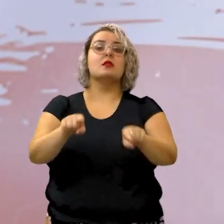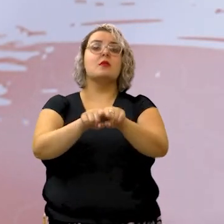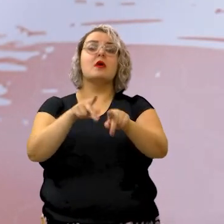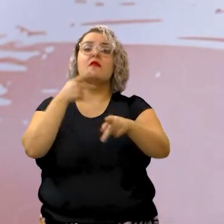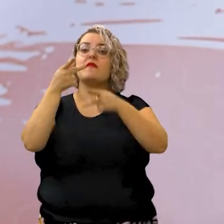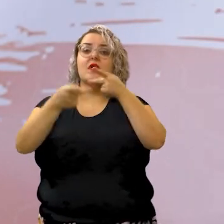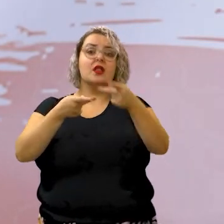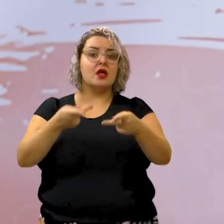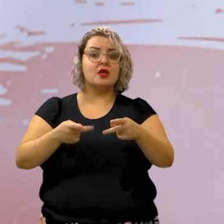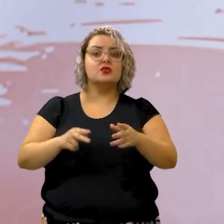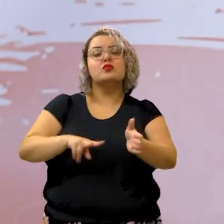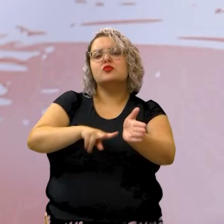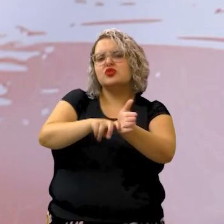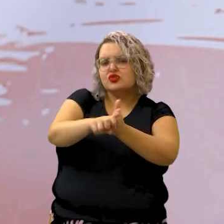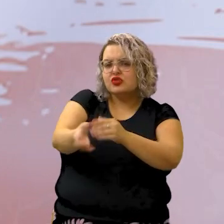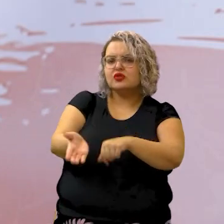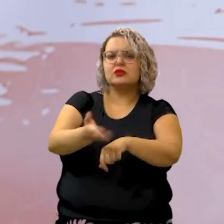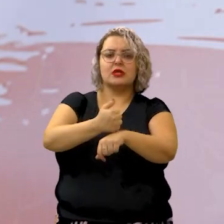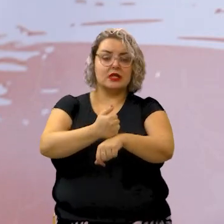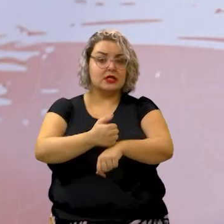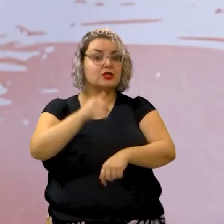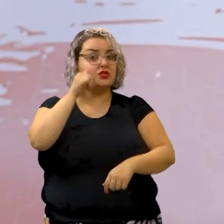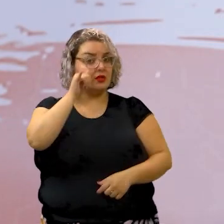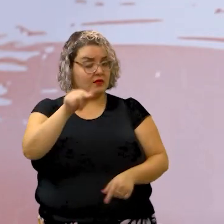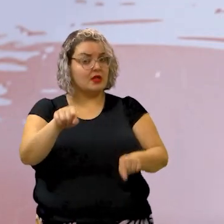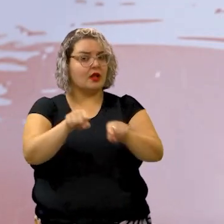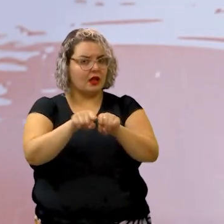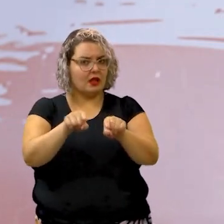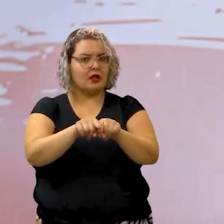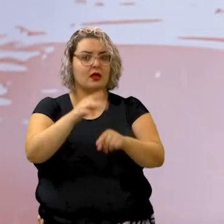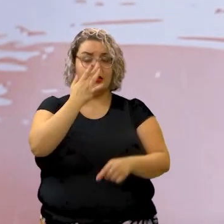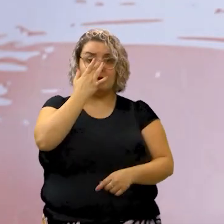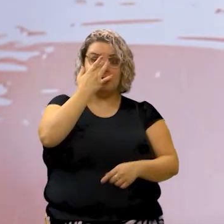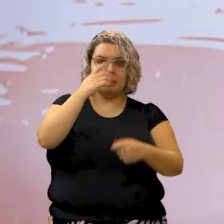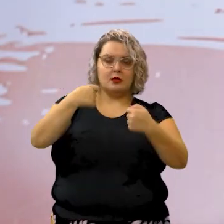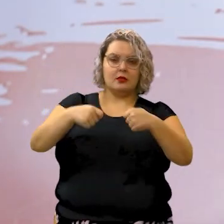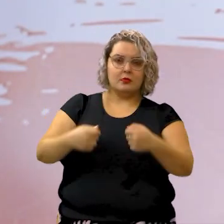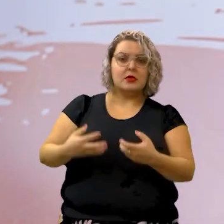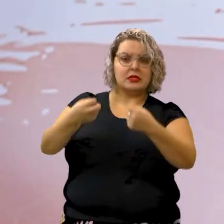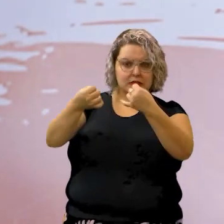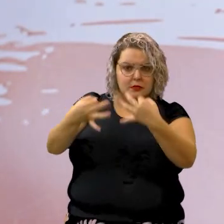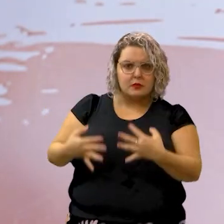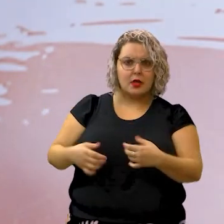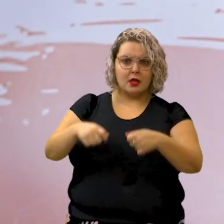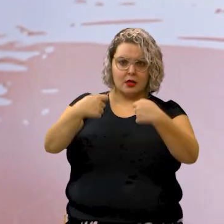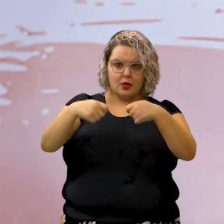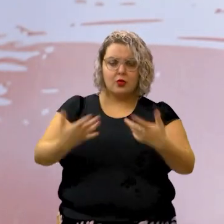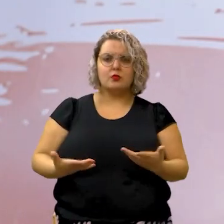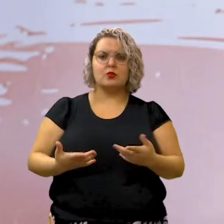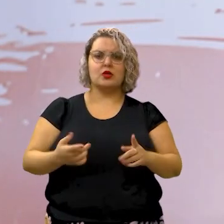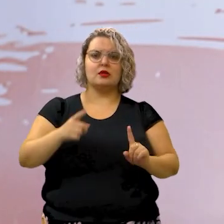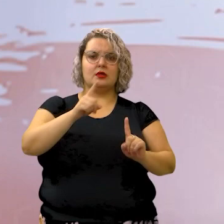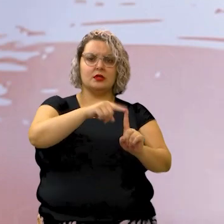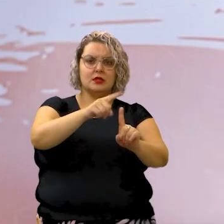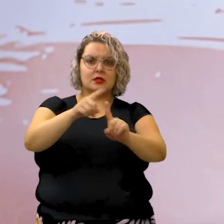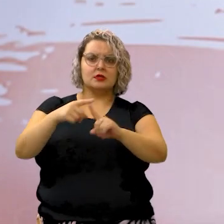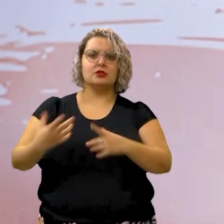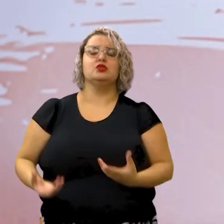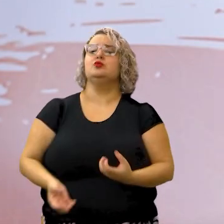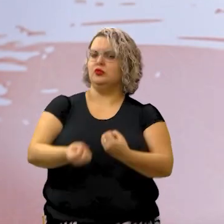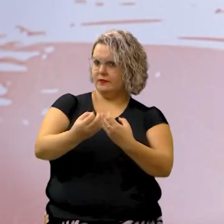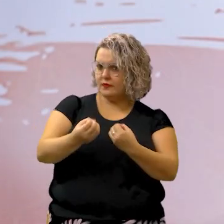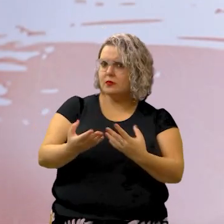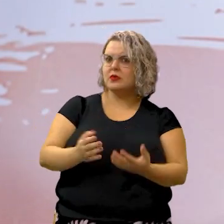e também falar sobre diagnóstico precoce, até de prevenção, doutora, ainda tem que explicar, ainda a gente precisa, né, desse tipo